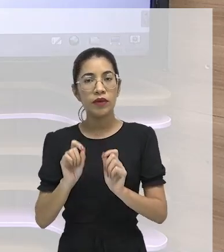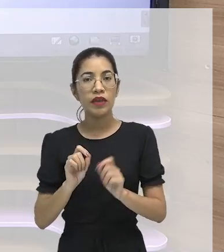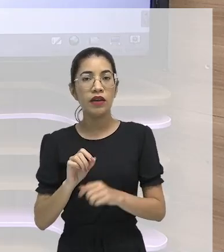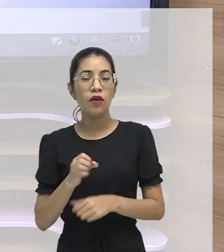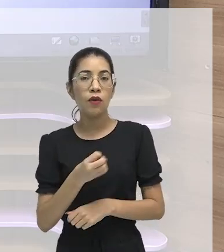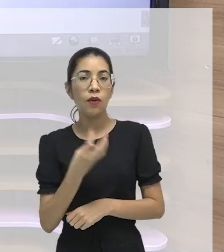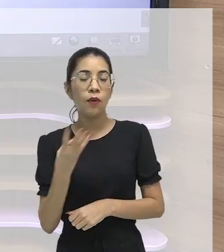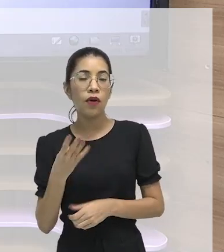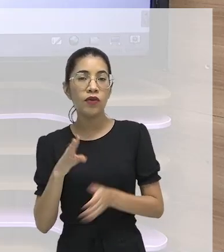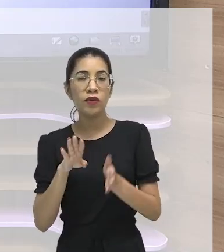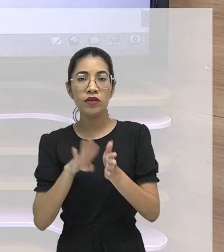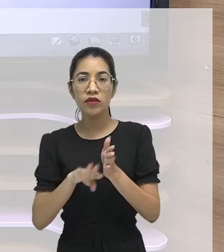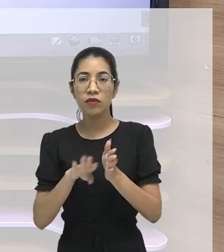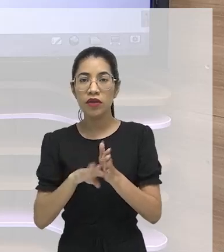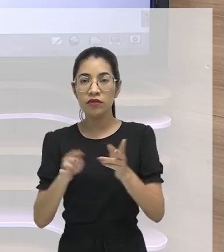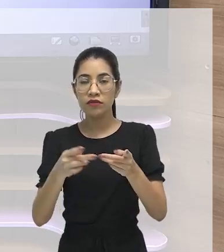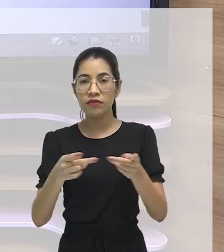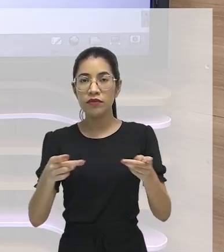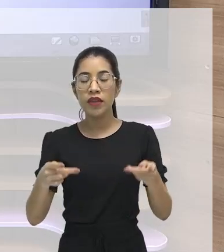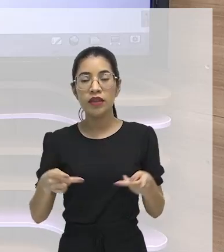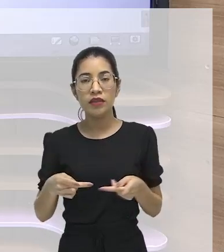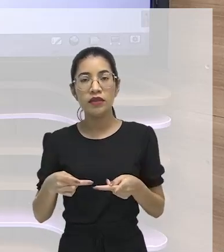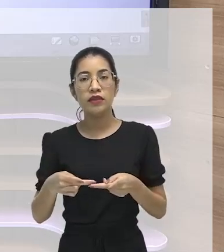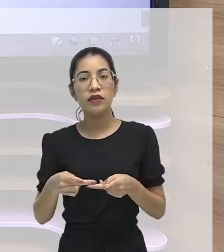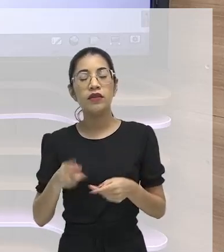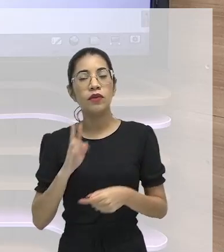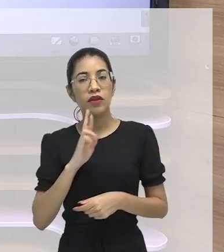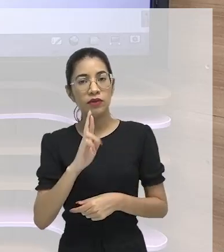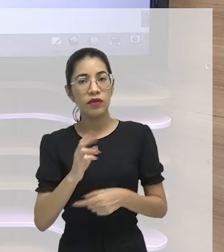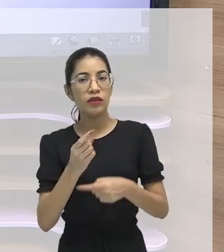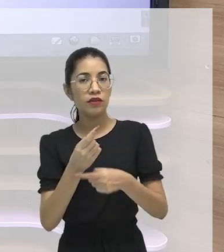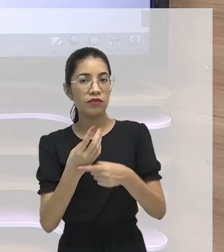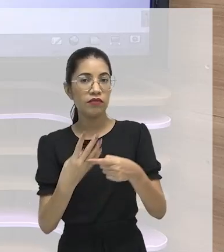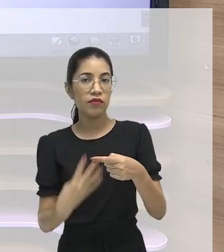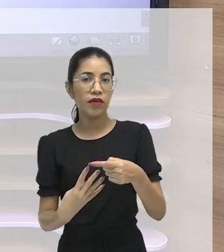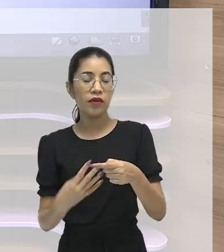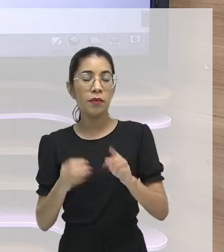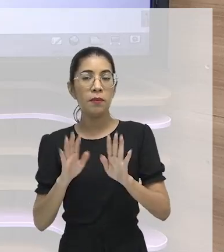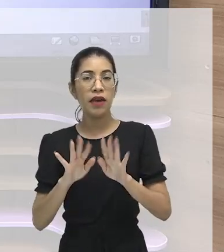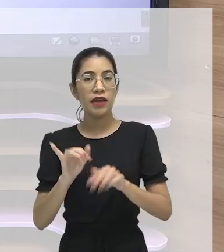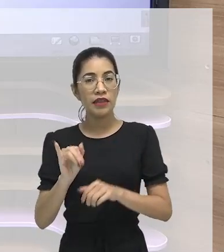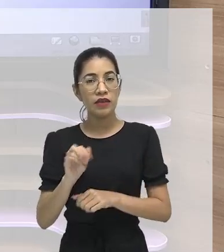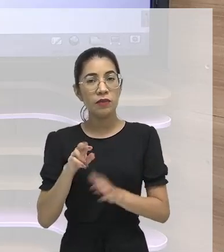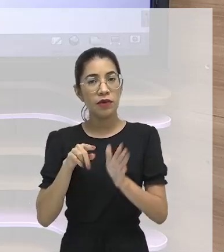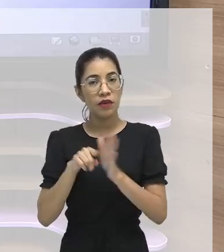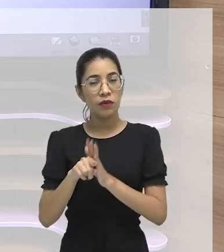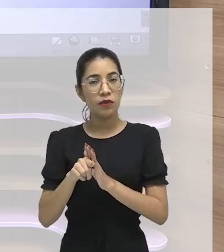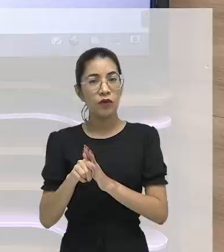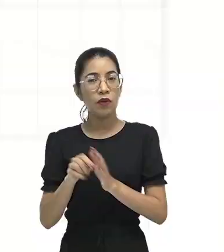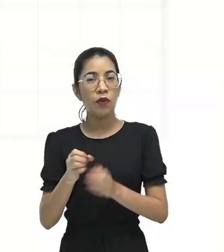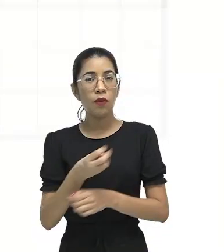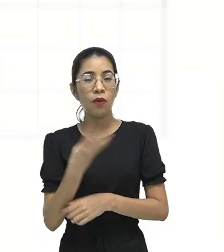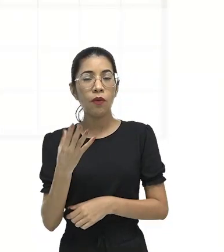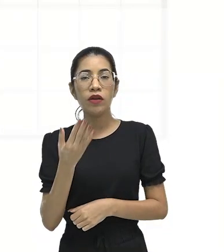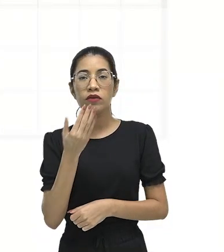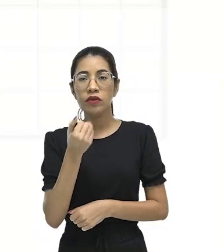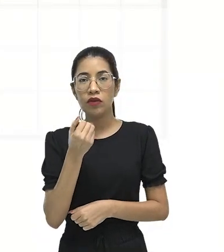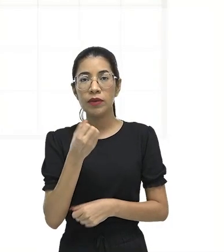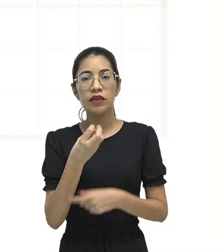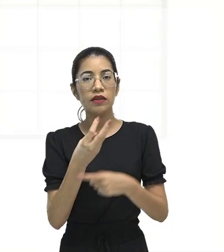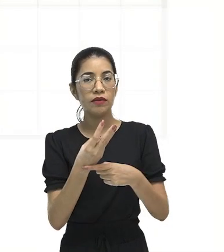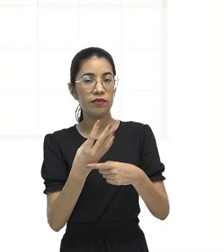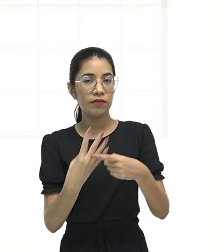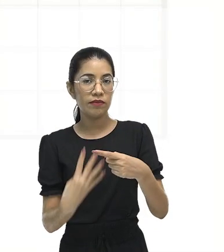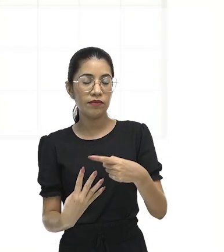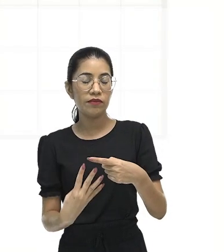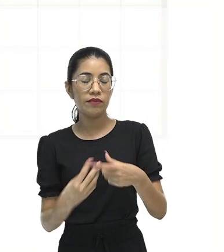está sobrando dessa pizza, aí beleza, 1/4, tá? Mas se eu perguntar qual a parte que foi comida, 3/4. Vamos voltar. Então,